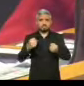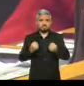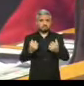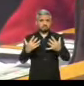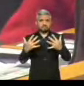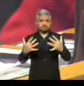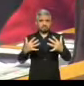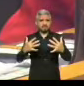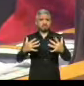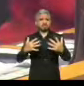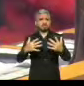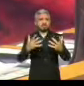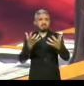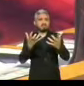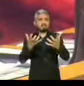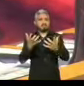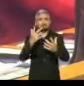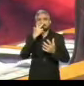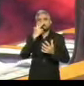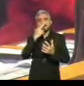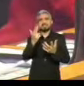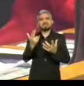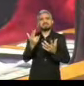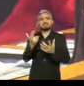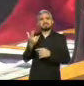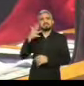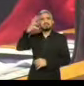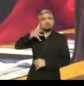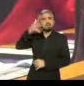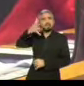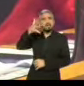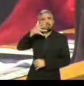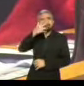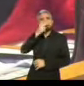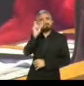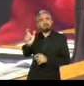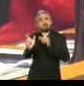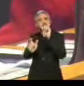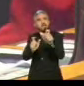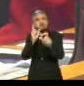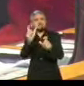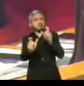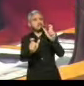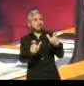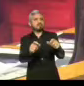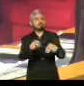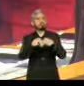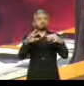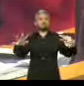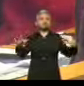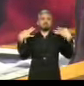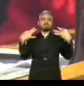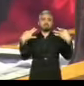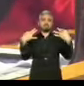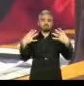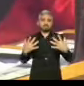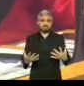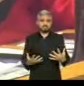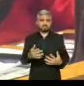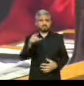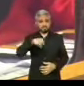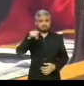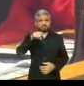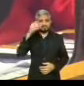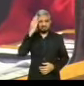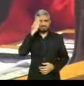com polêmicas, querendo tomar o brilho dos outros, trazer os holofotes para si. É, como todos sabem aqui na casa, que é